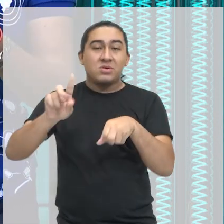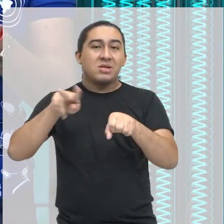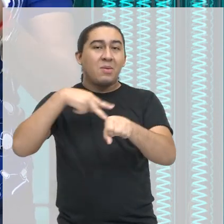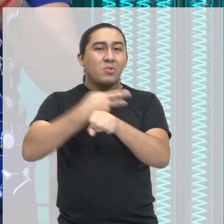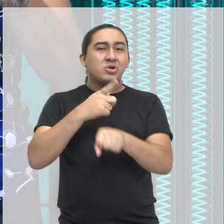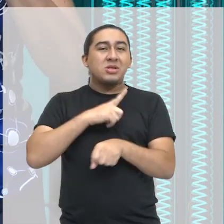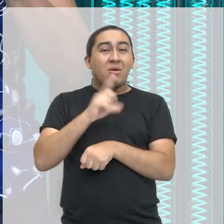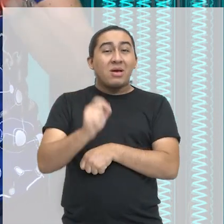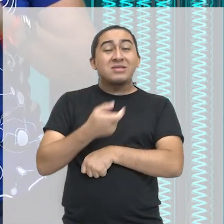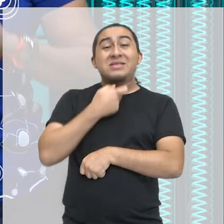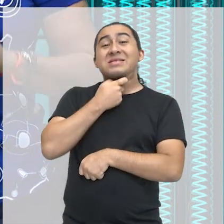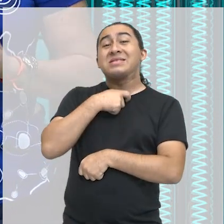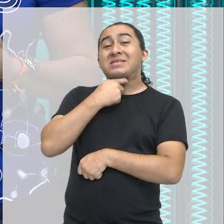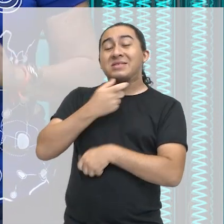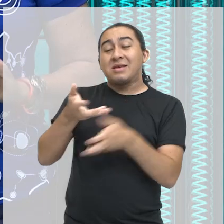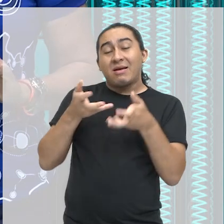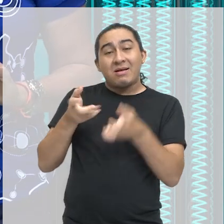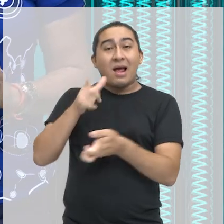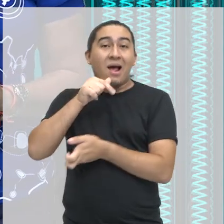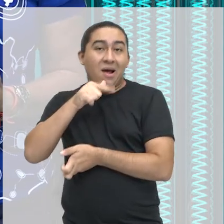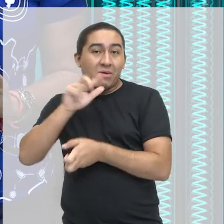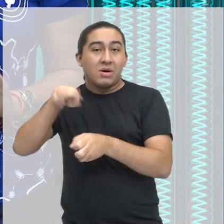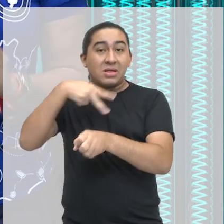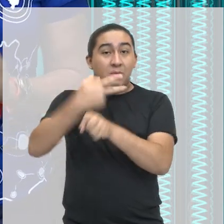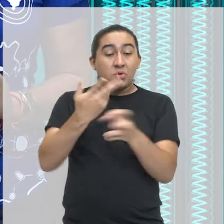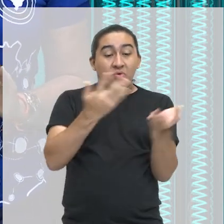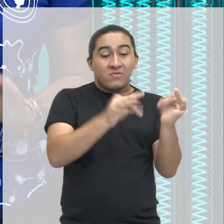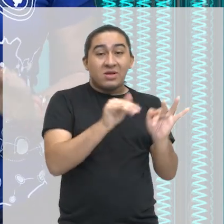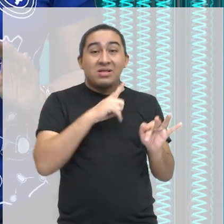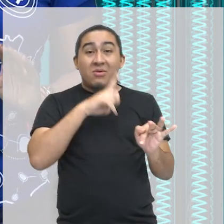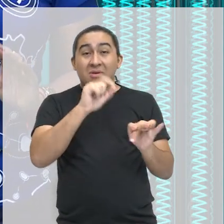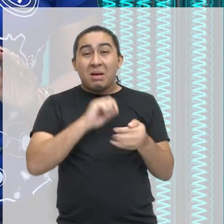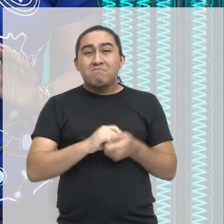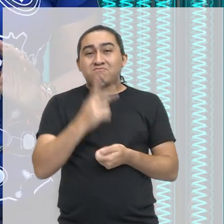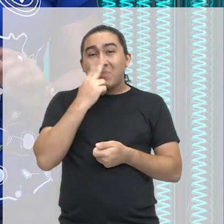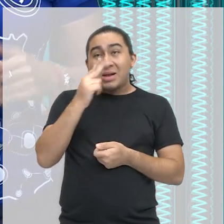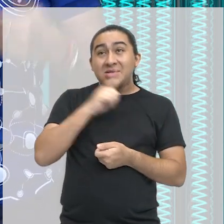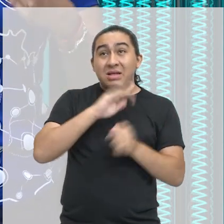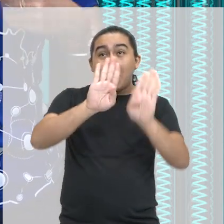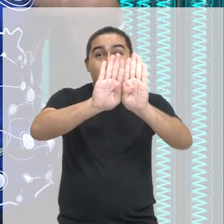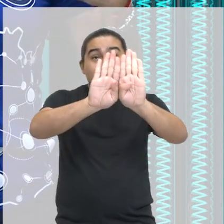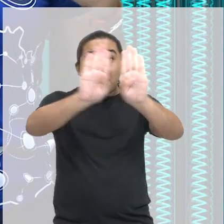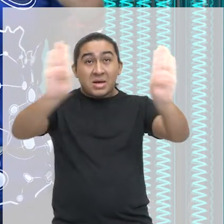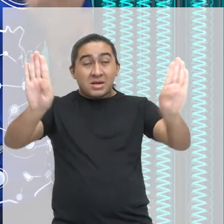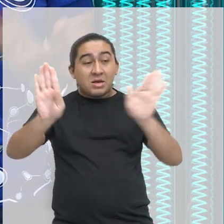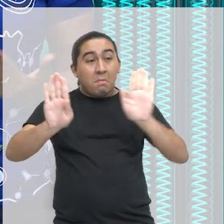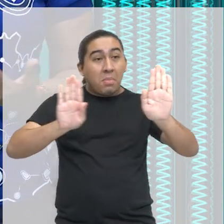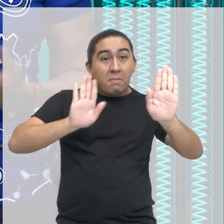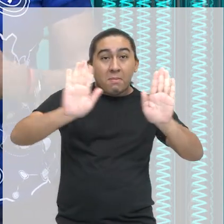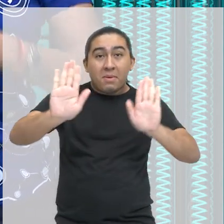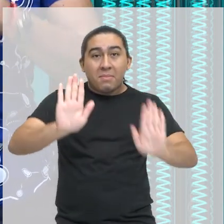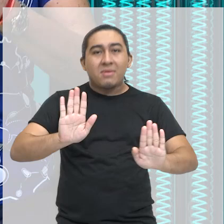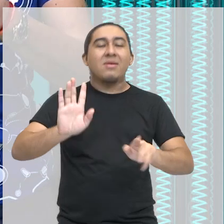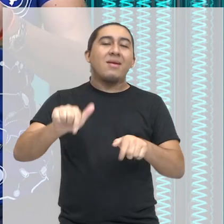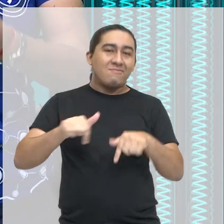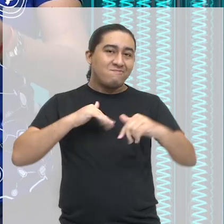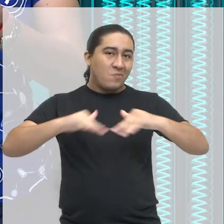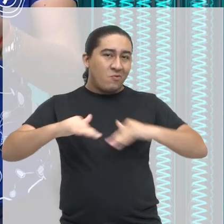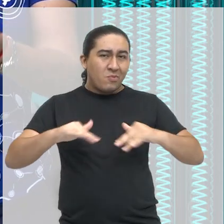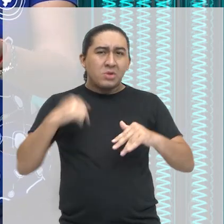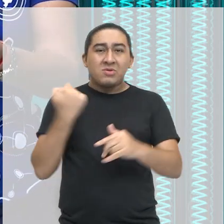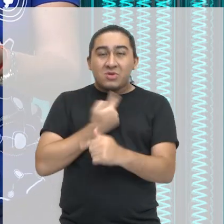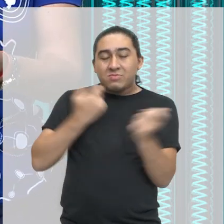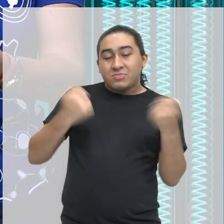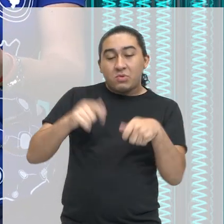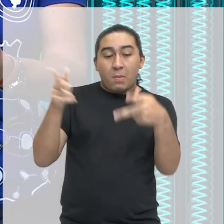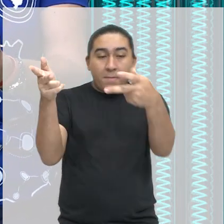com sede, bebeu água, e no final ele pegou ali numa parede de vidro. Então foram os movimentos perfeitos que todos nós